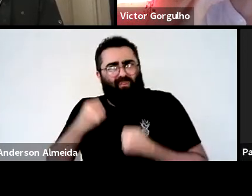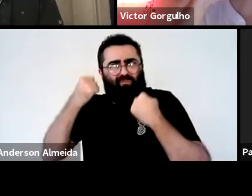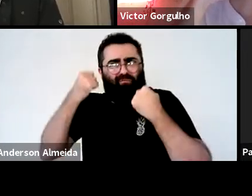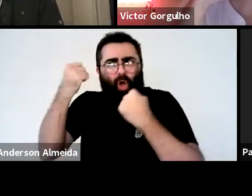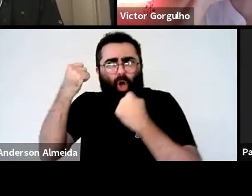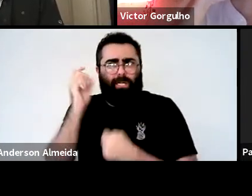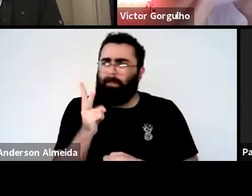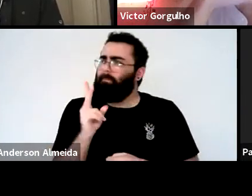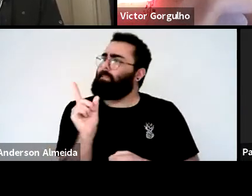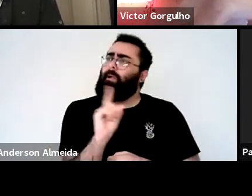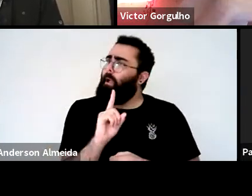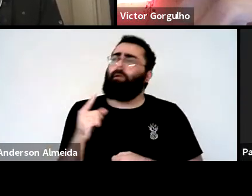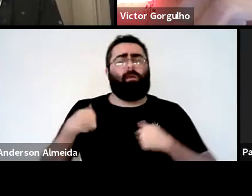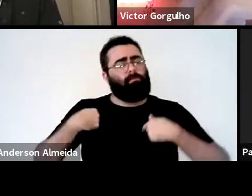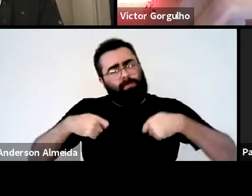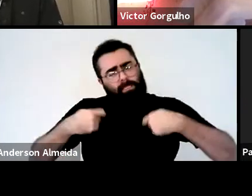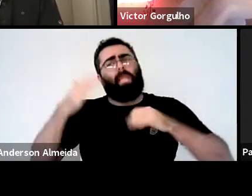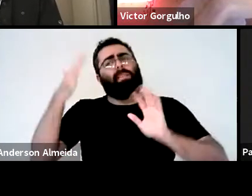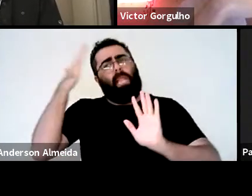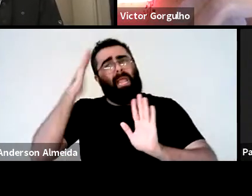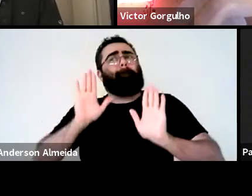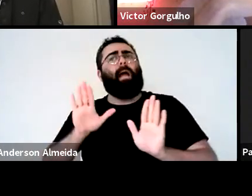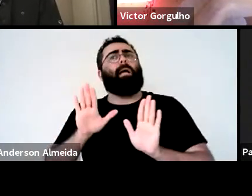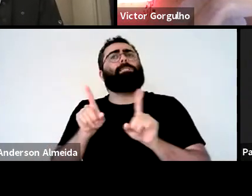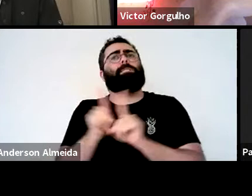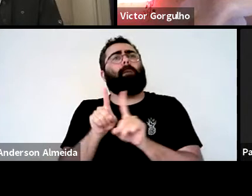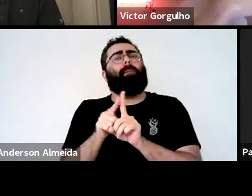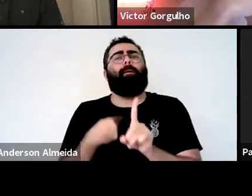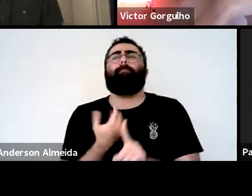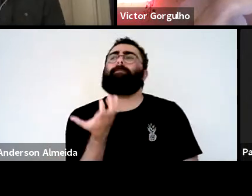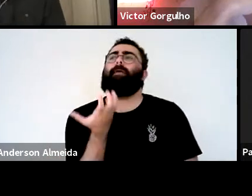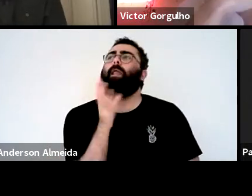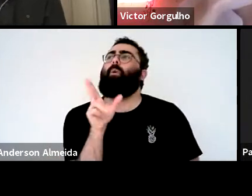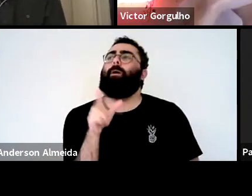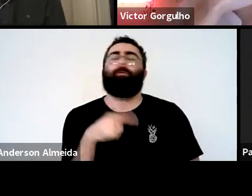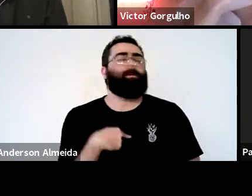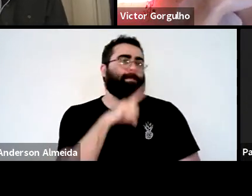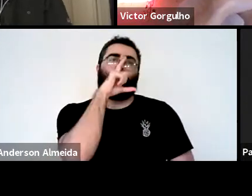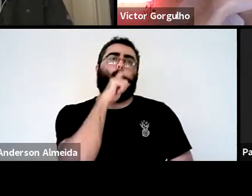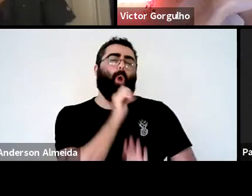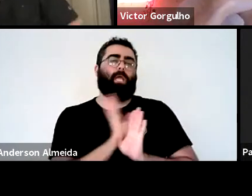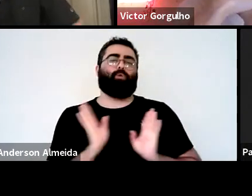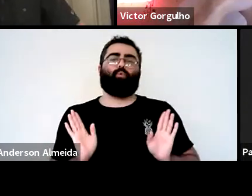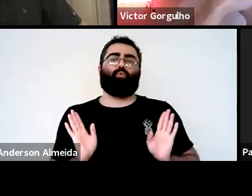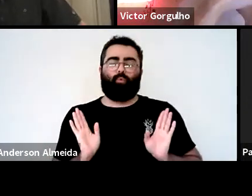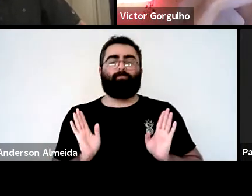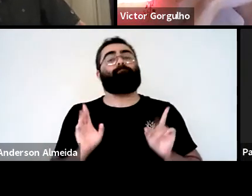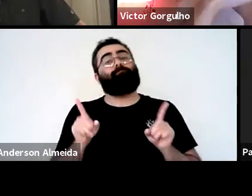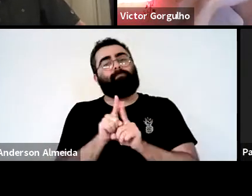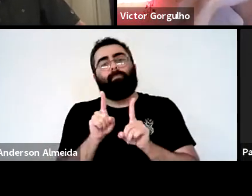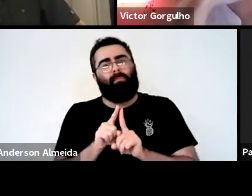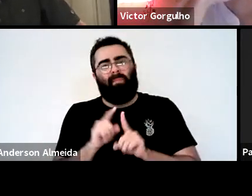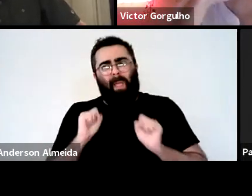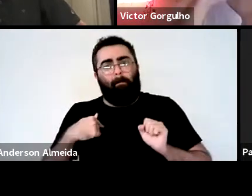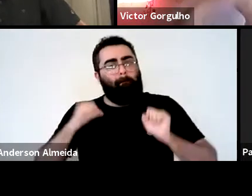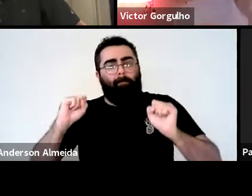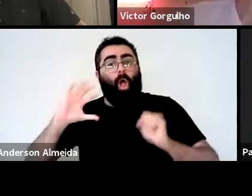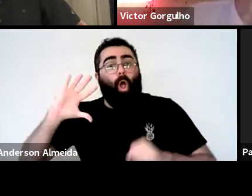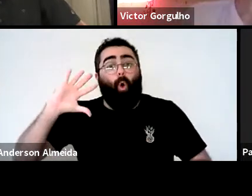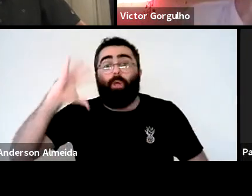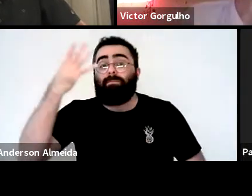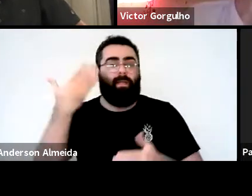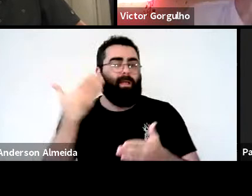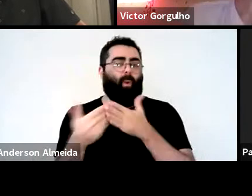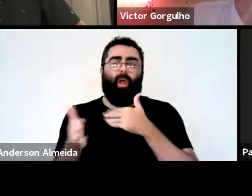Então, como a gente cria um trabalho que a gente sabe que vai acontecer, mas ao mesmo tempo a gente cria a sensação de que qualquer coisa pode vir a acontecer, que a gente pode tropeçar no espaço